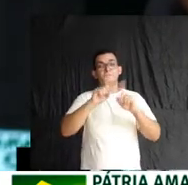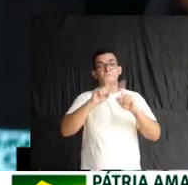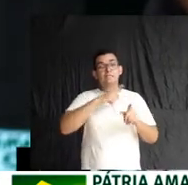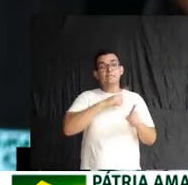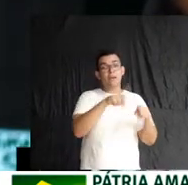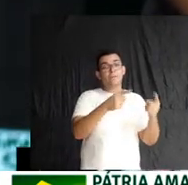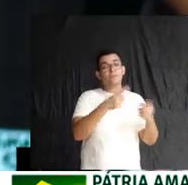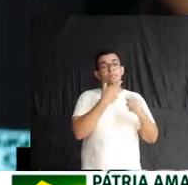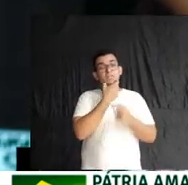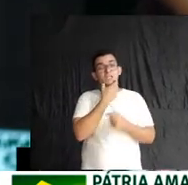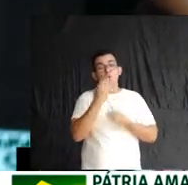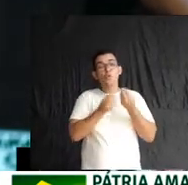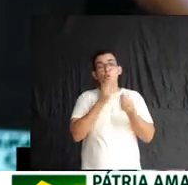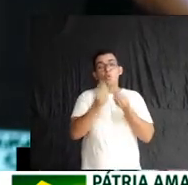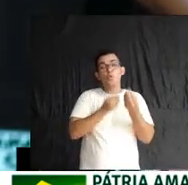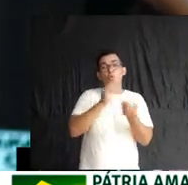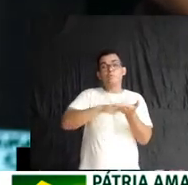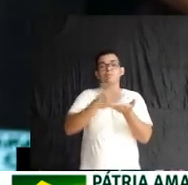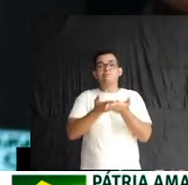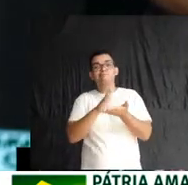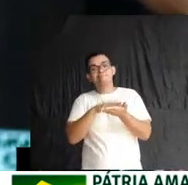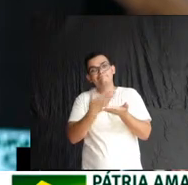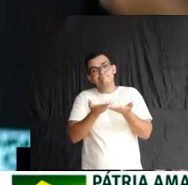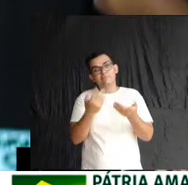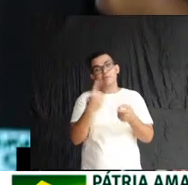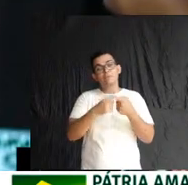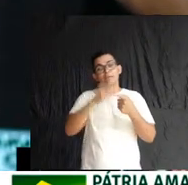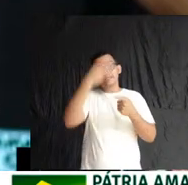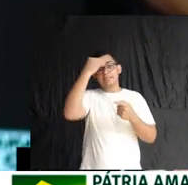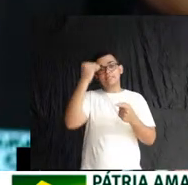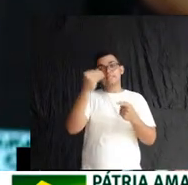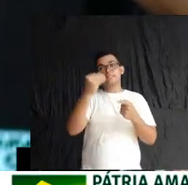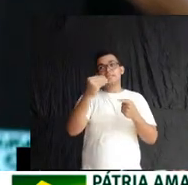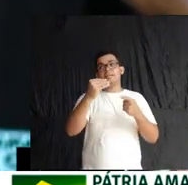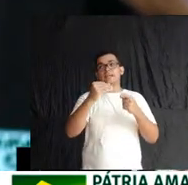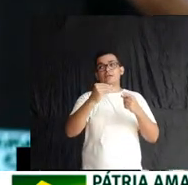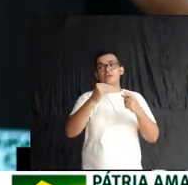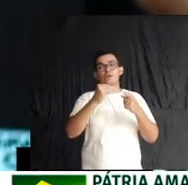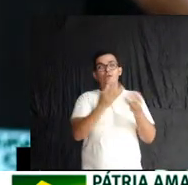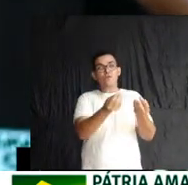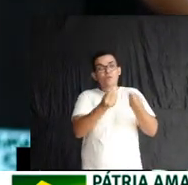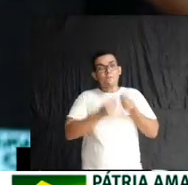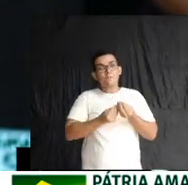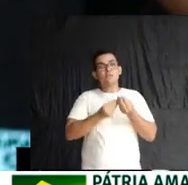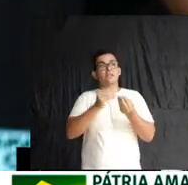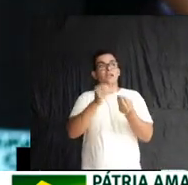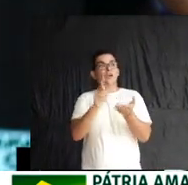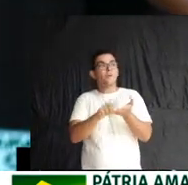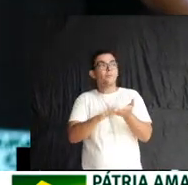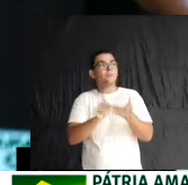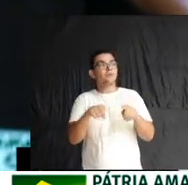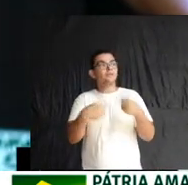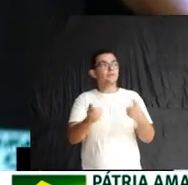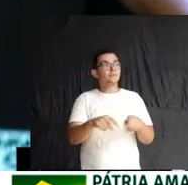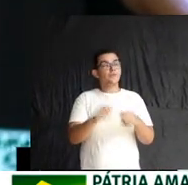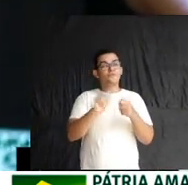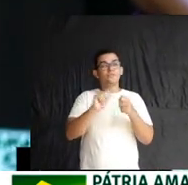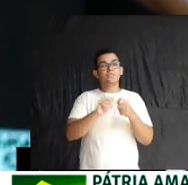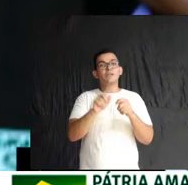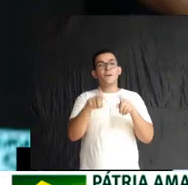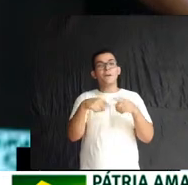bem? Ficamos assim? Só para justificar, David? Tudo bem? Certinho? Eu vou fazer uma música do